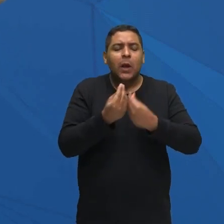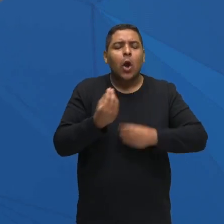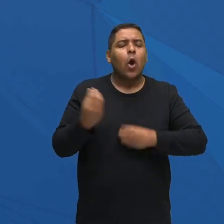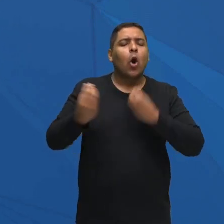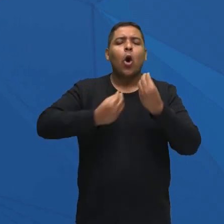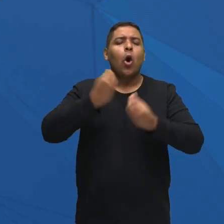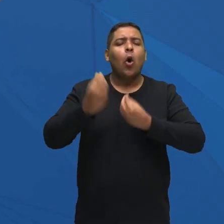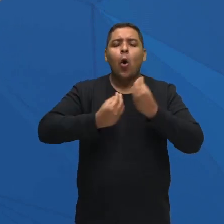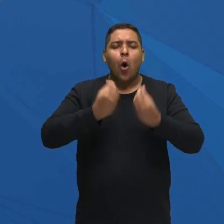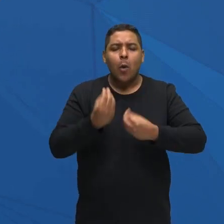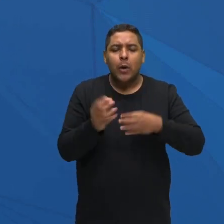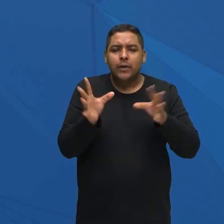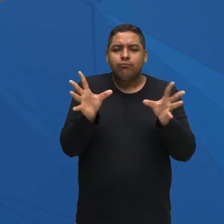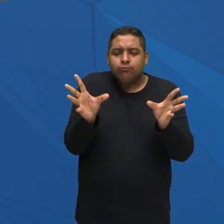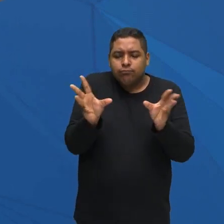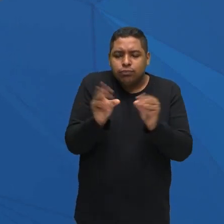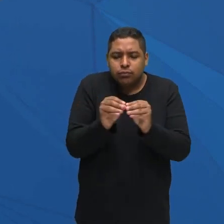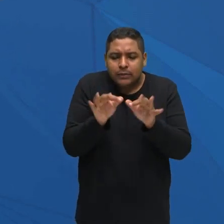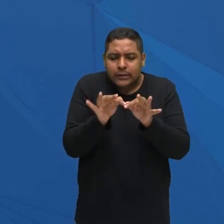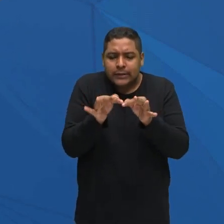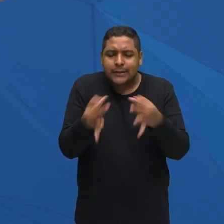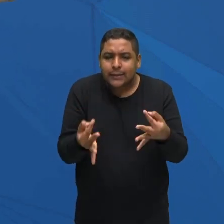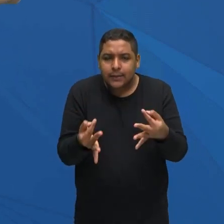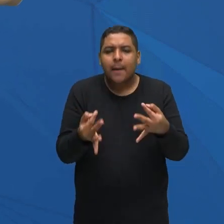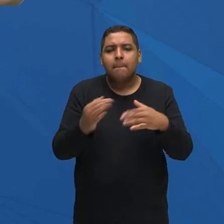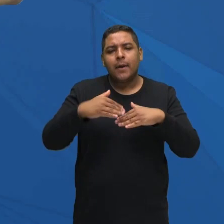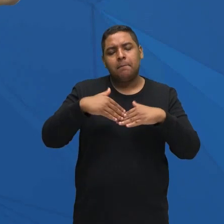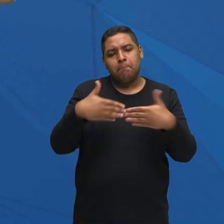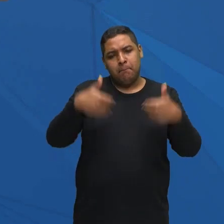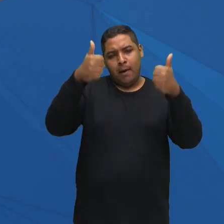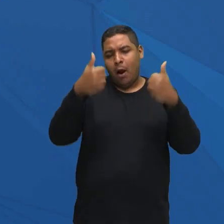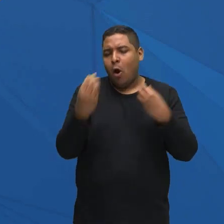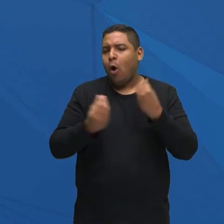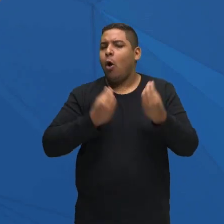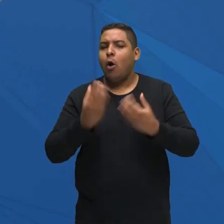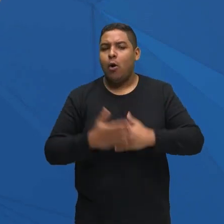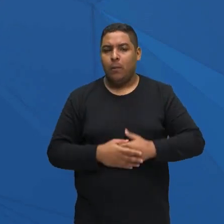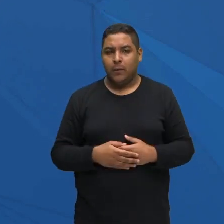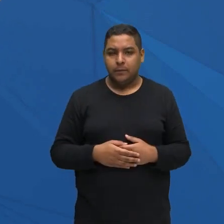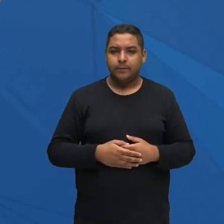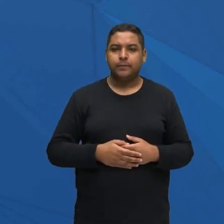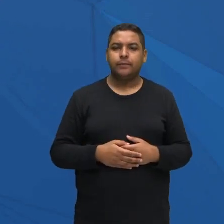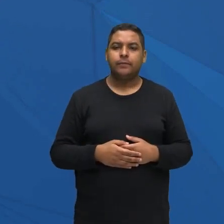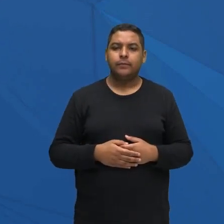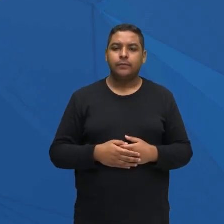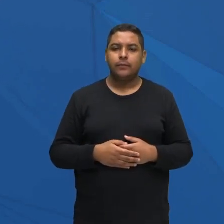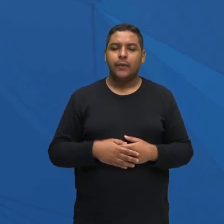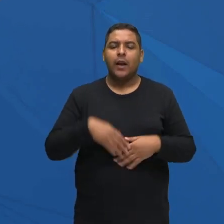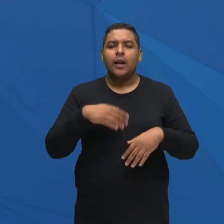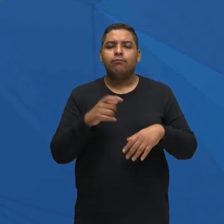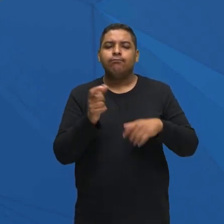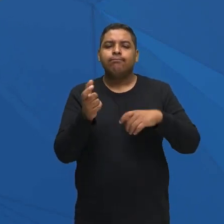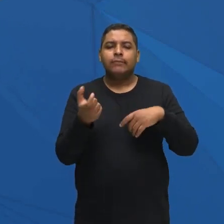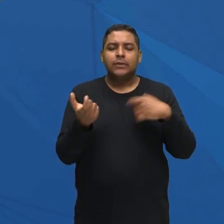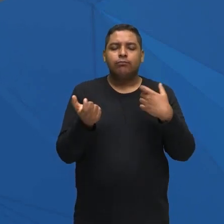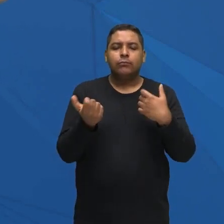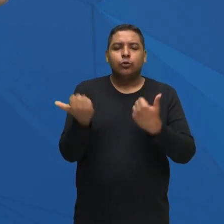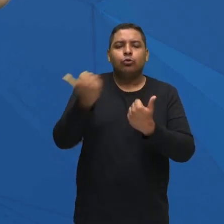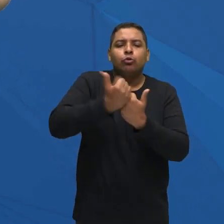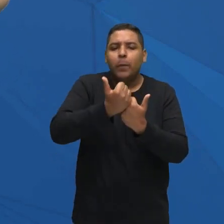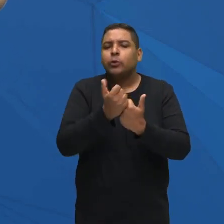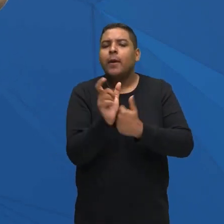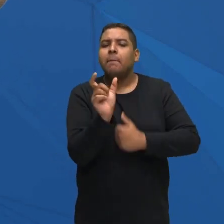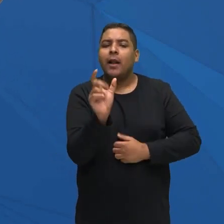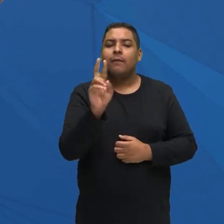ou simplificando, tornando ali a tradução, na verdade não é nem tradução, né, substituindo aí a palavra